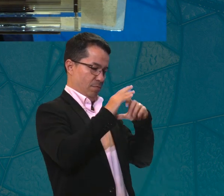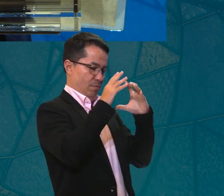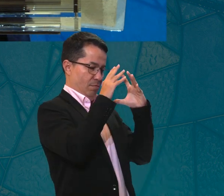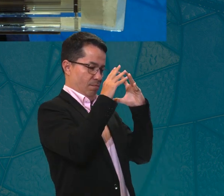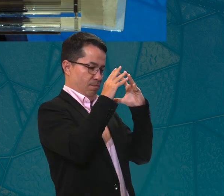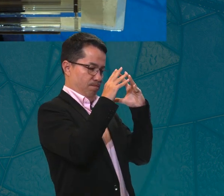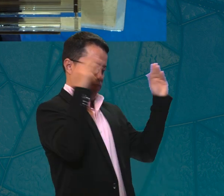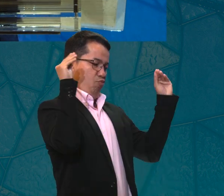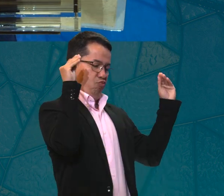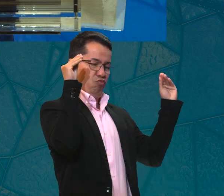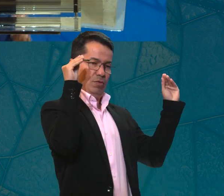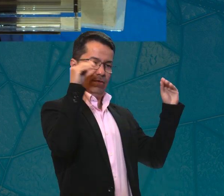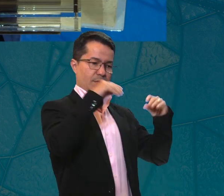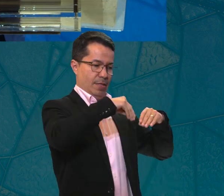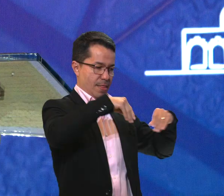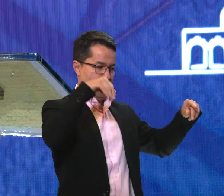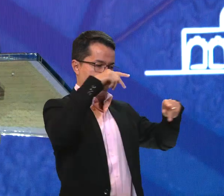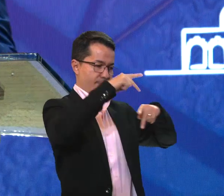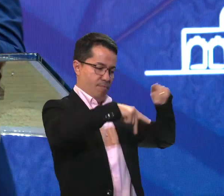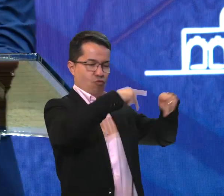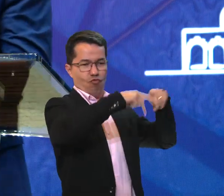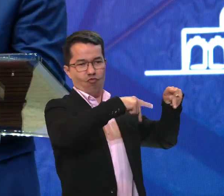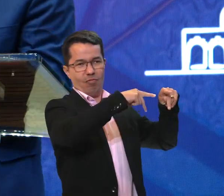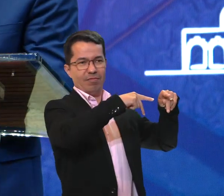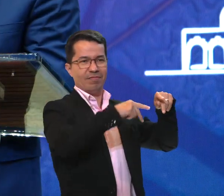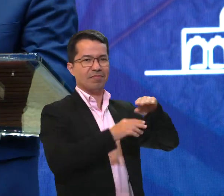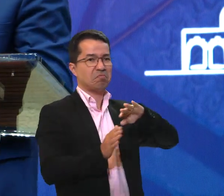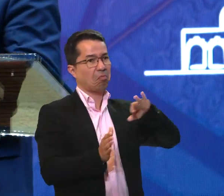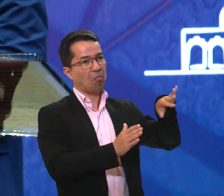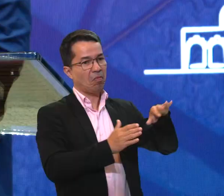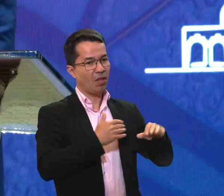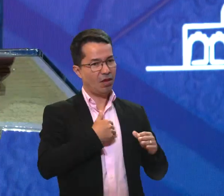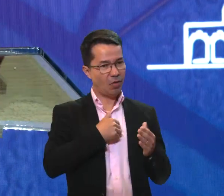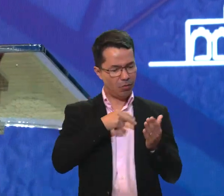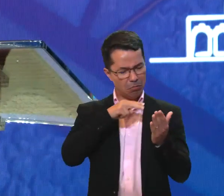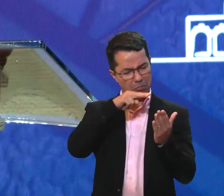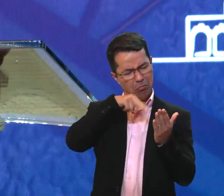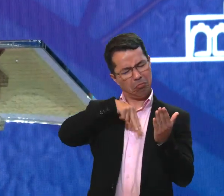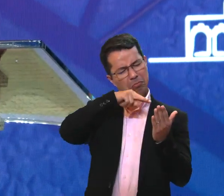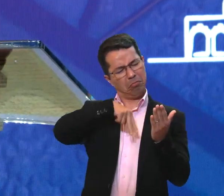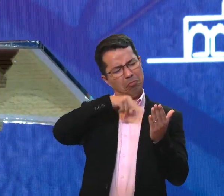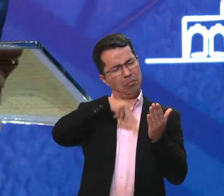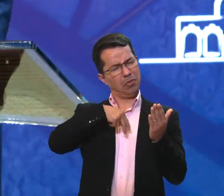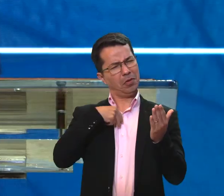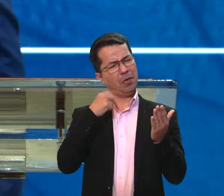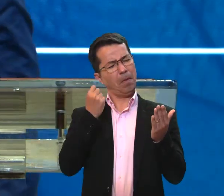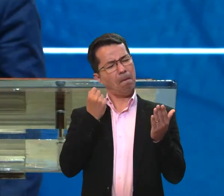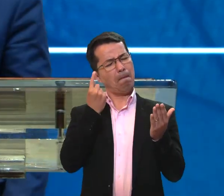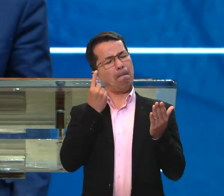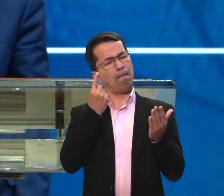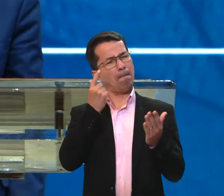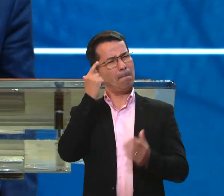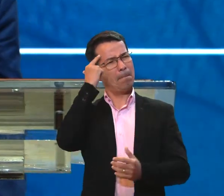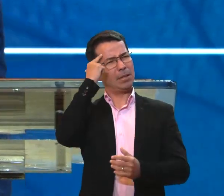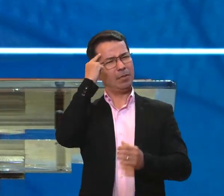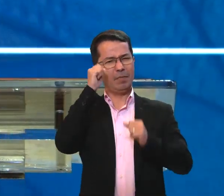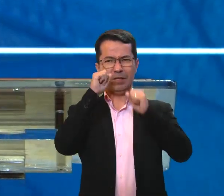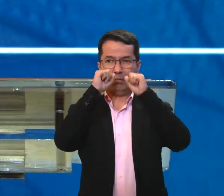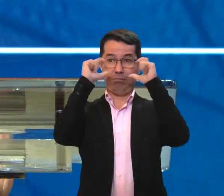sua terra. Enquanto eu li esse texto, uma realidade espiritual me saltou aos olhos.